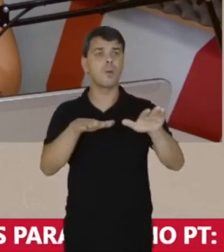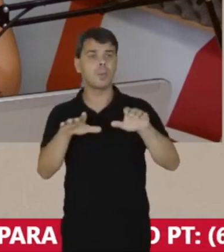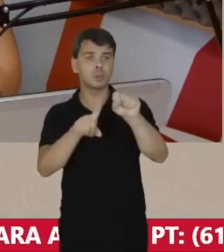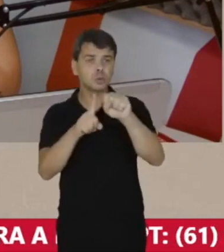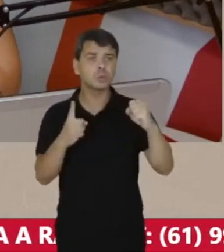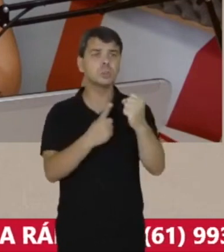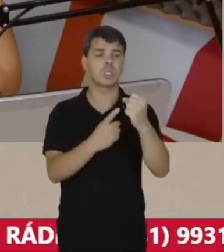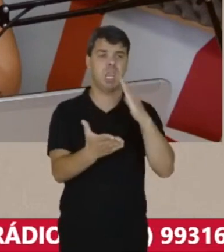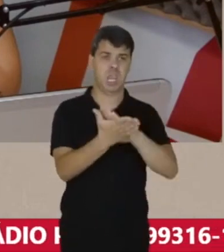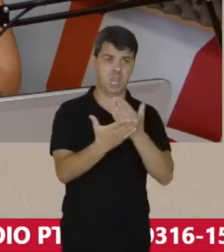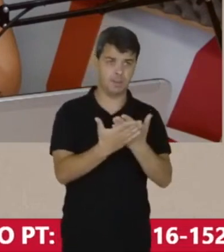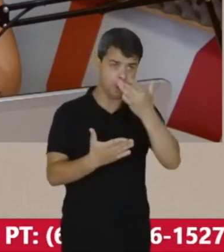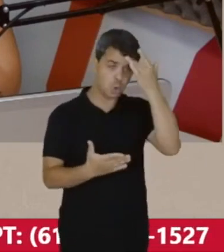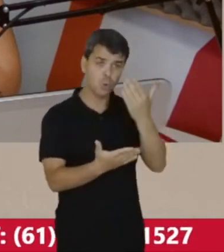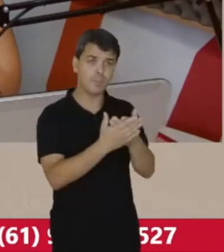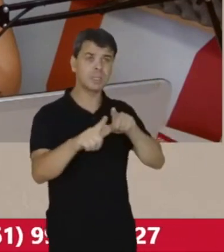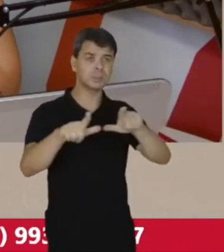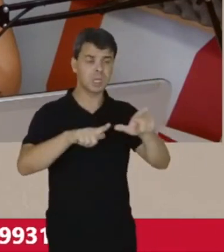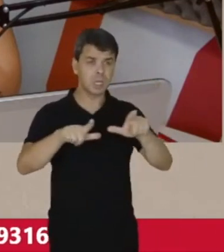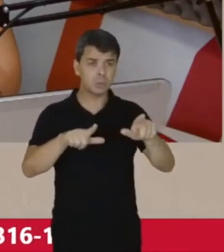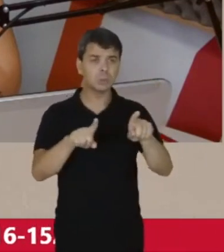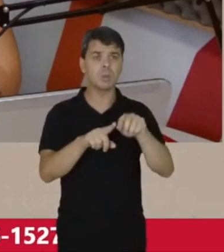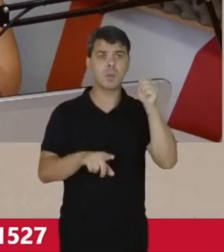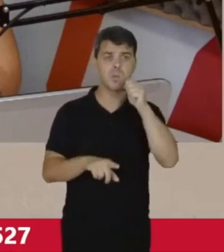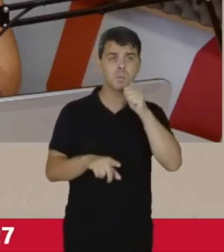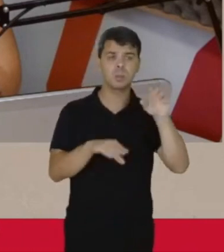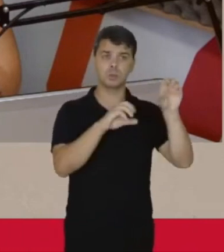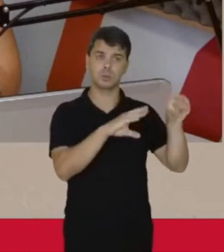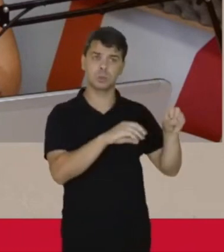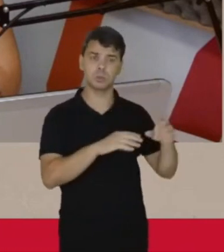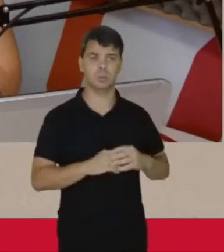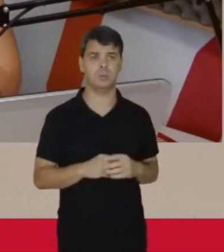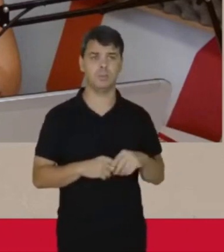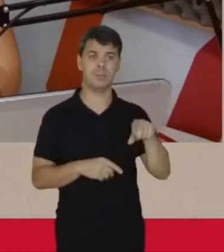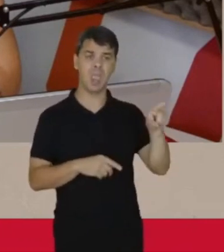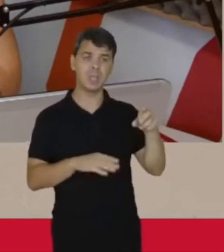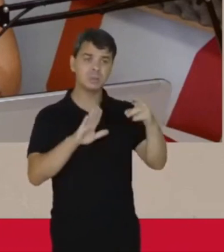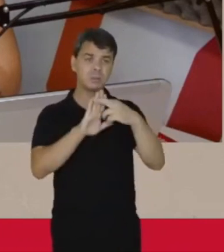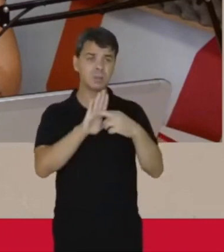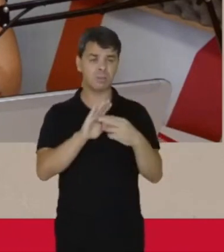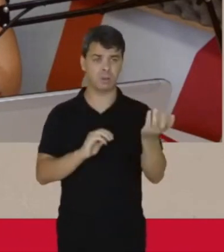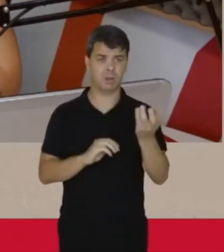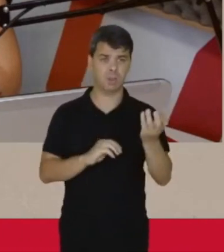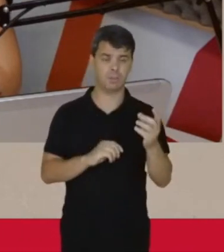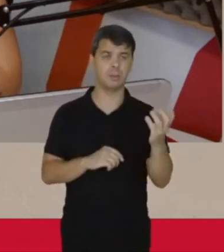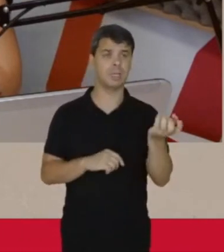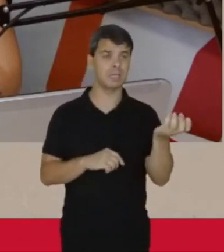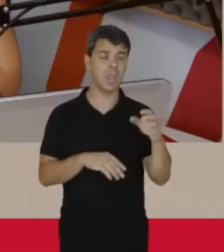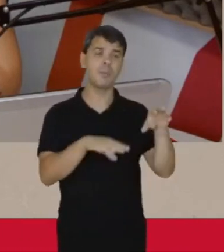sociais, estudantes, trabalhadores e trabalhadoras em educação, né? Essa é a agenda que a gente quer. E a gente